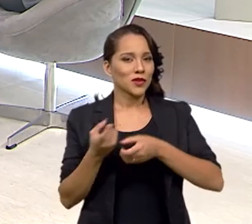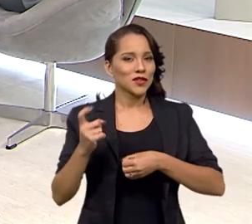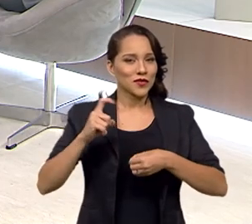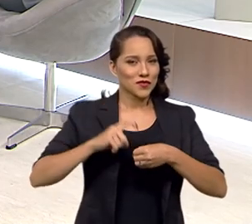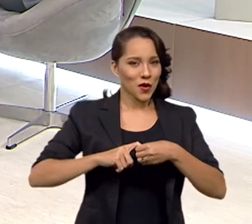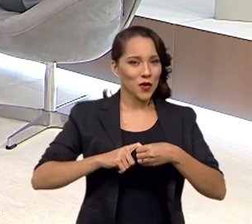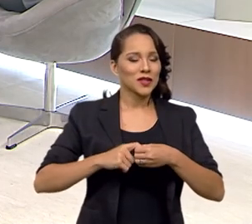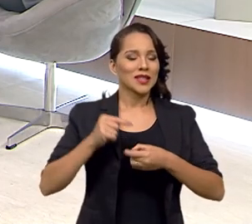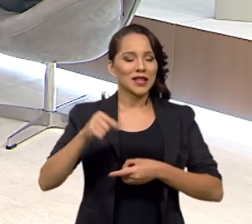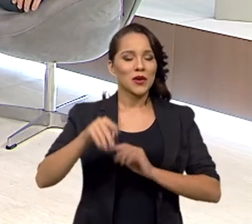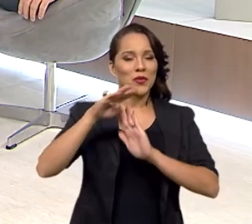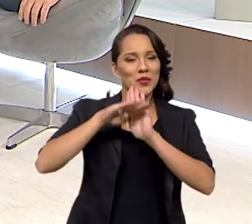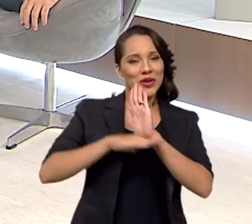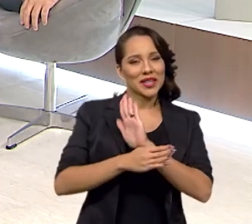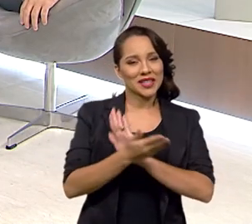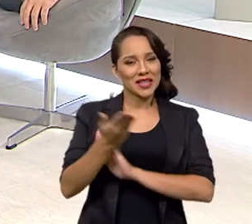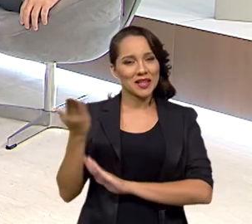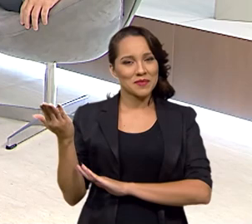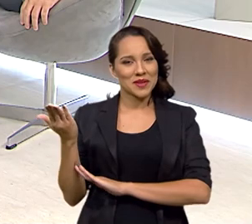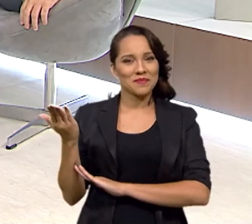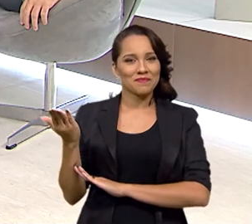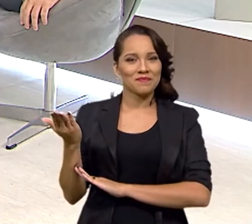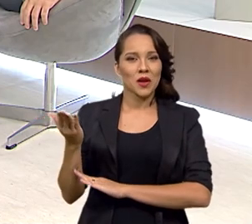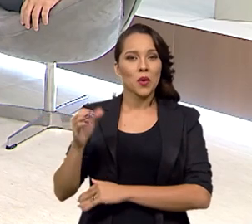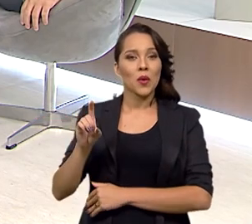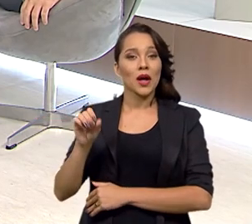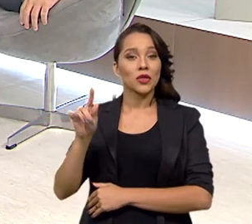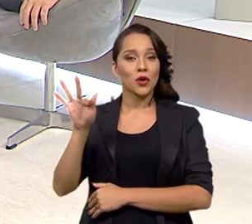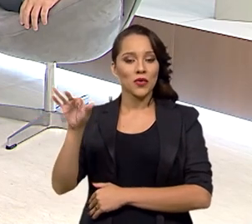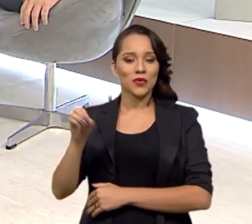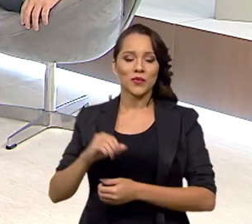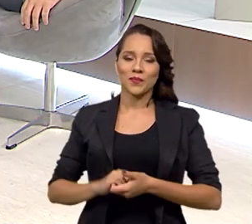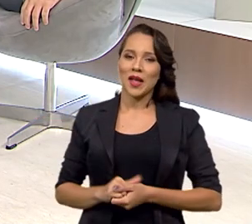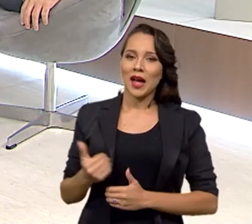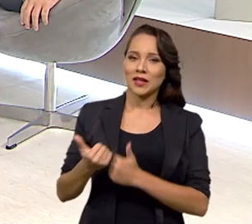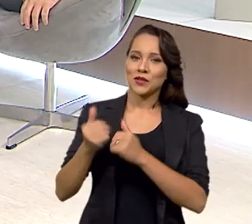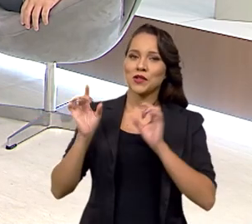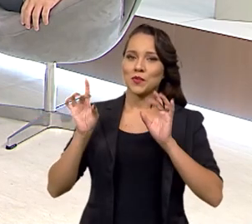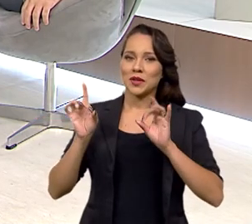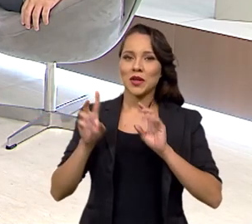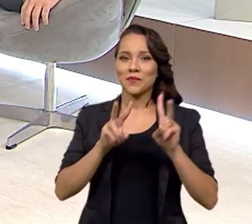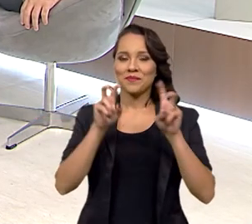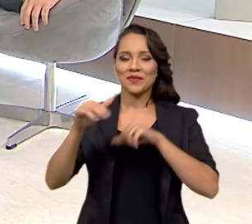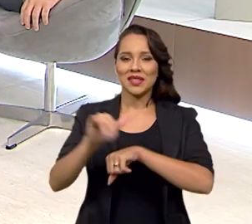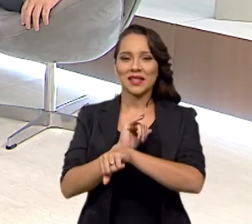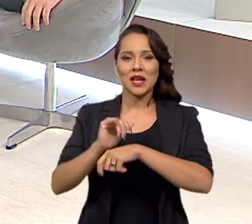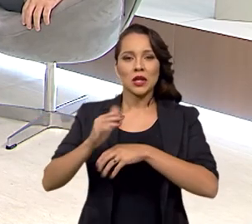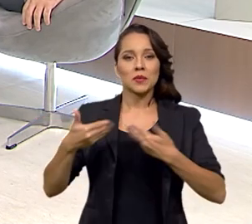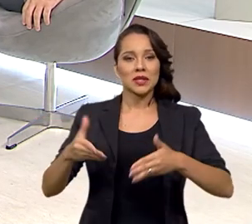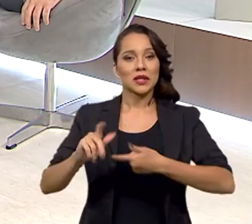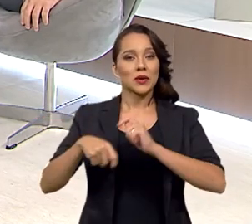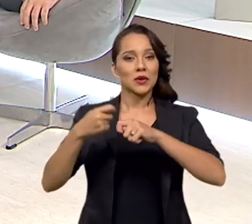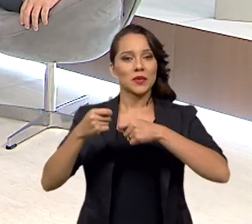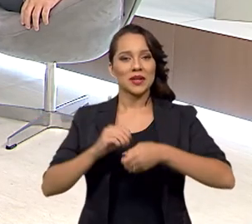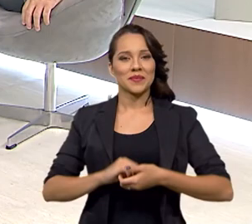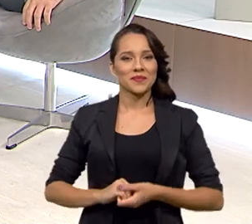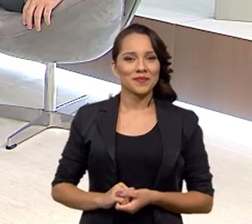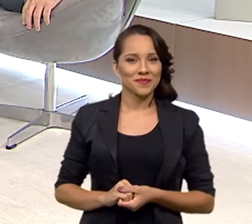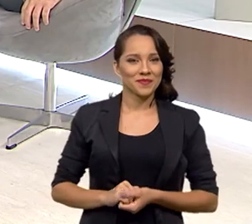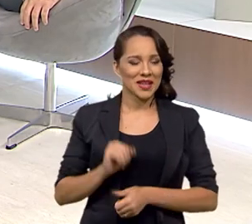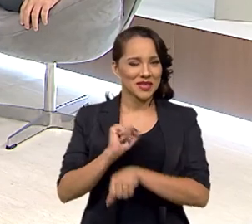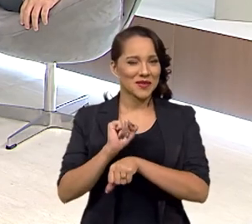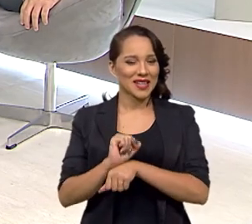voltamos aqui no brejo em falta com Adolfo oxida assessor especial de assuntos estratégicos do Ministério da economia